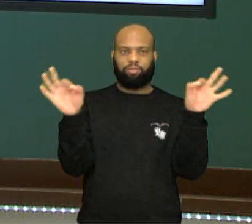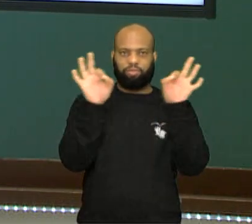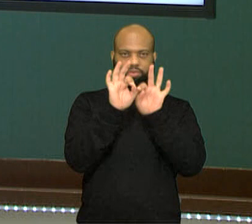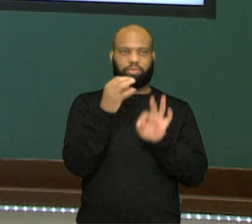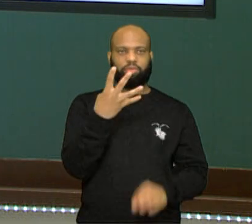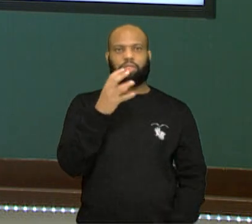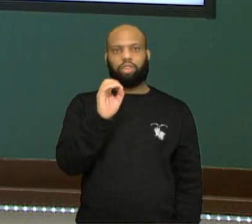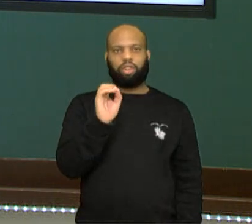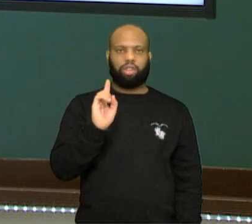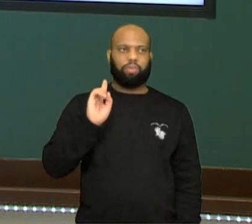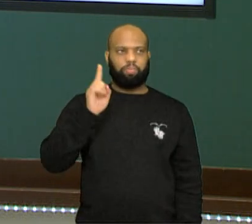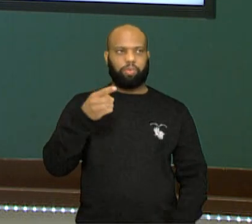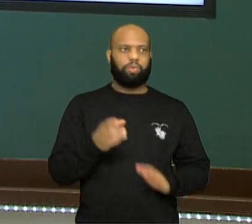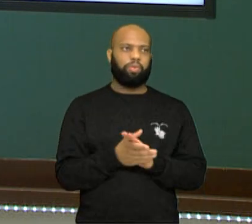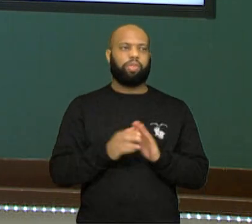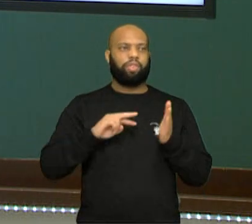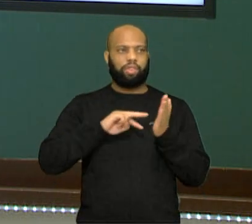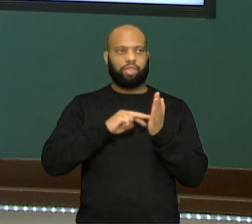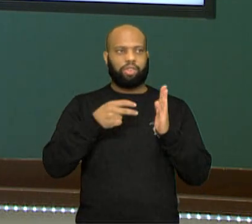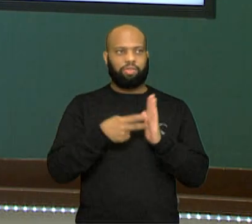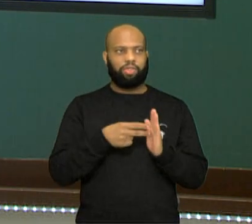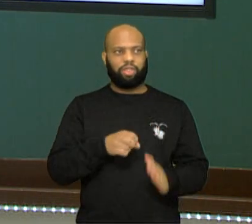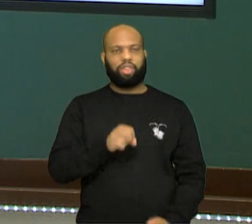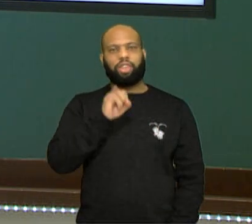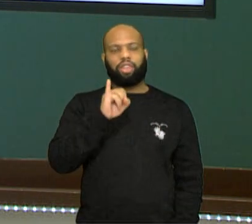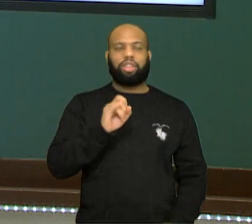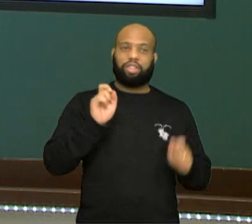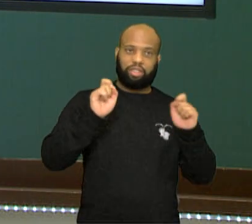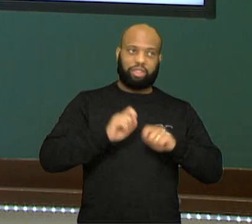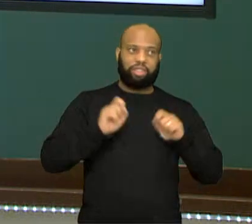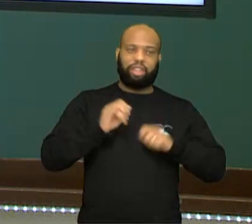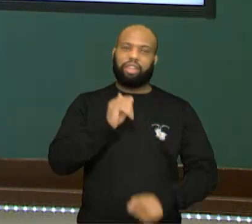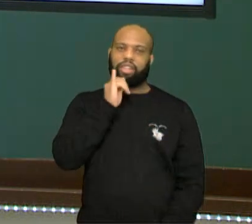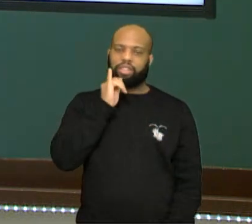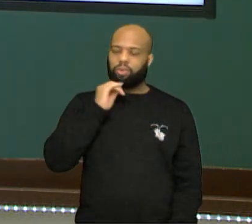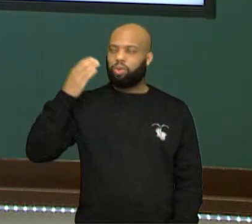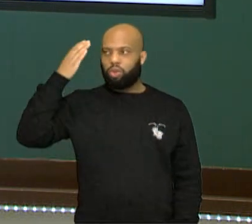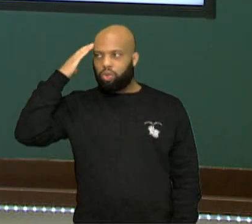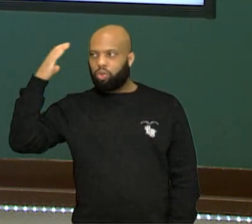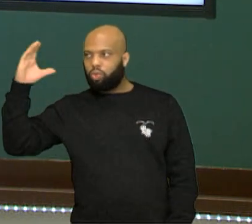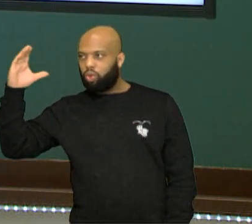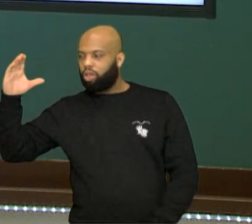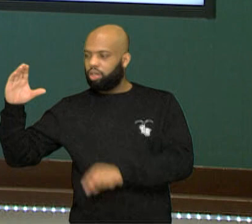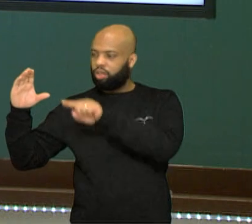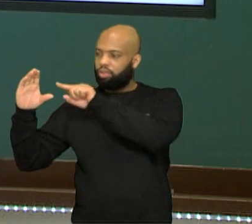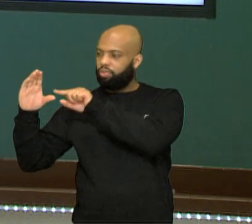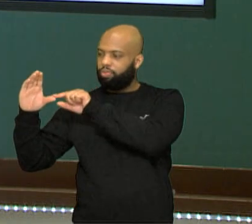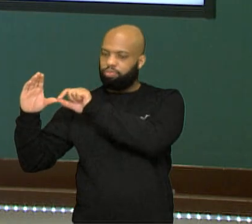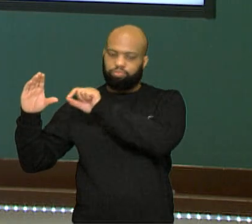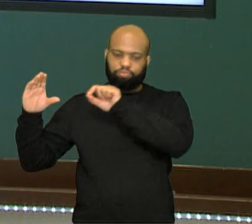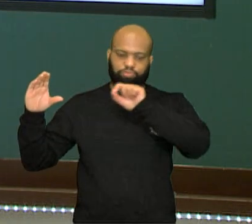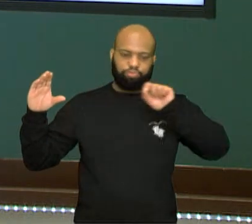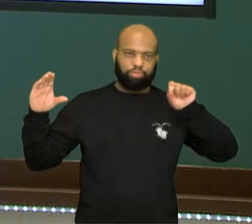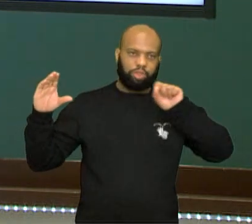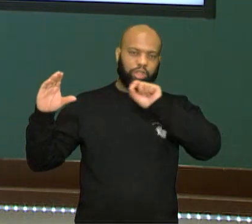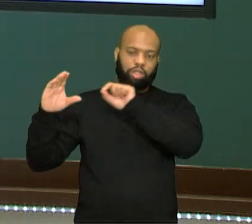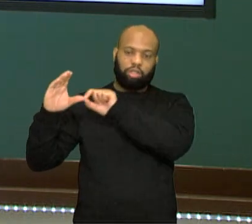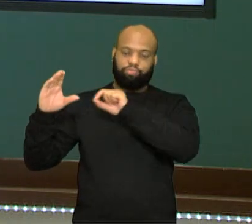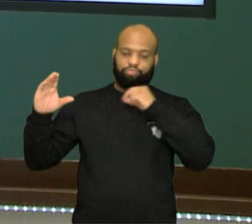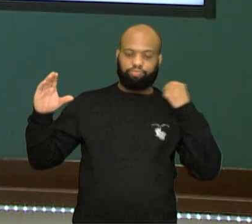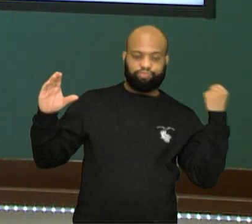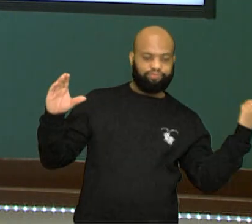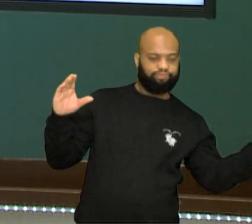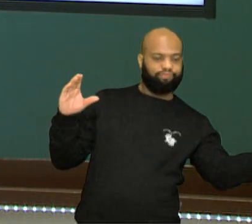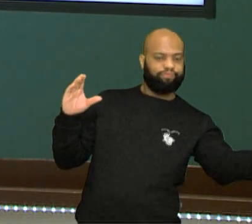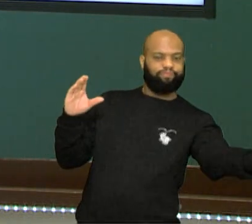40 mil quilômetros, né? Ou seja, se a gente fosse possível sair aqui de Curitiba e dessemos a volta, isso no Equador, né? Se a gente estivesse no